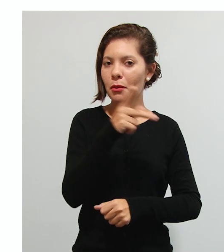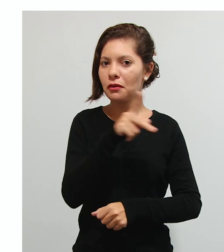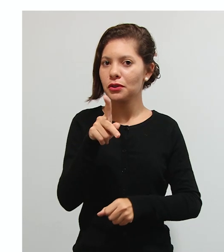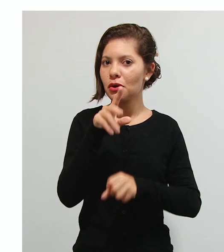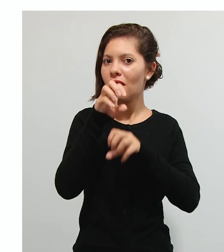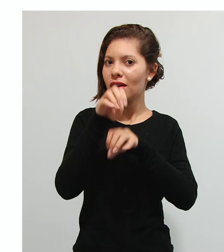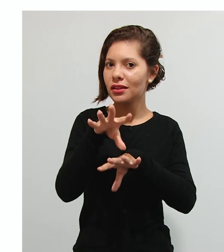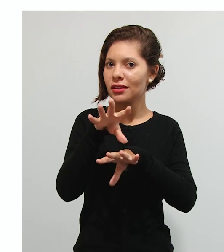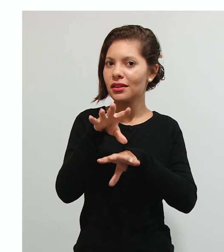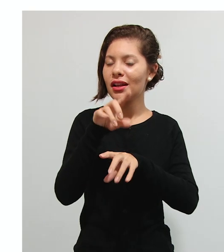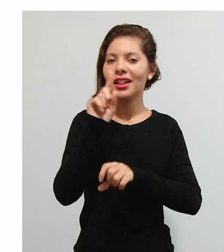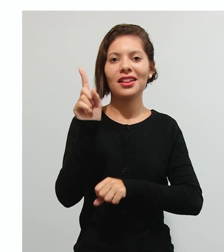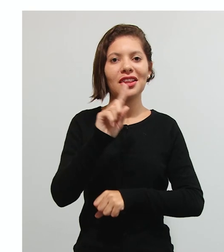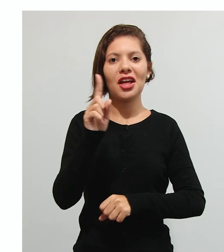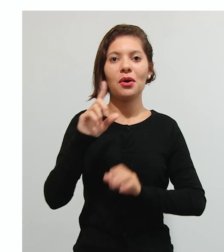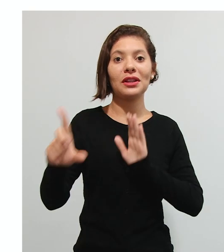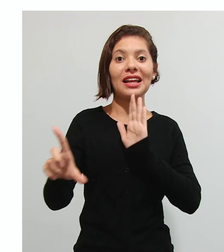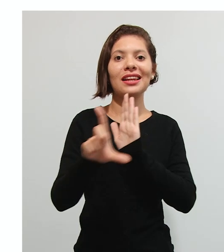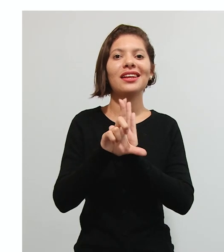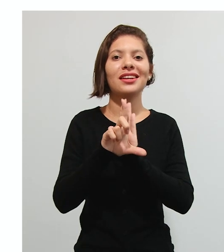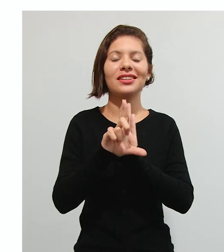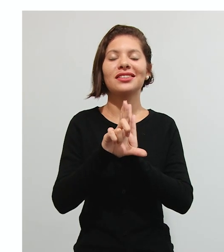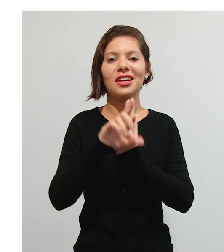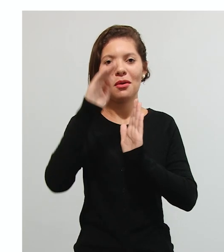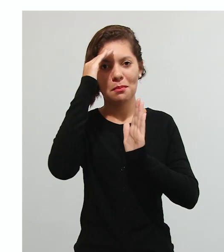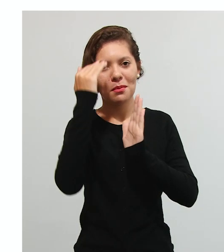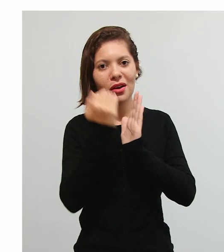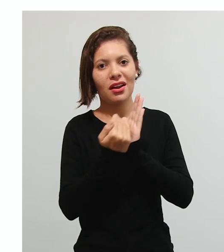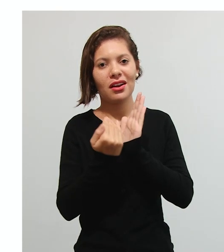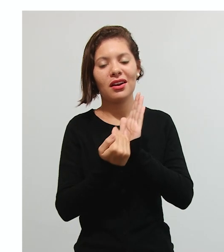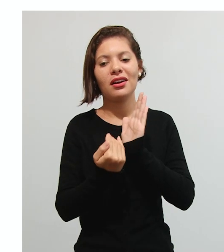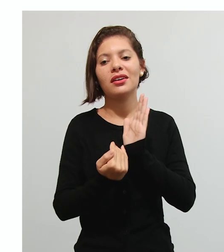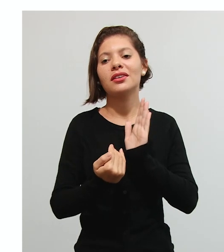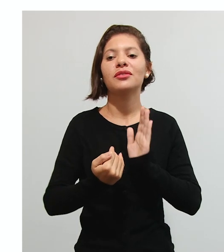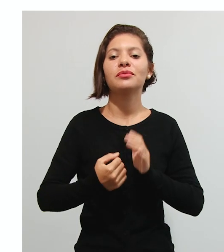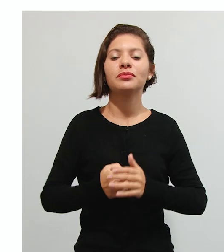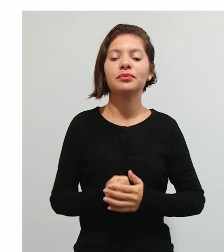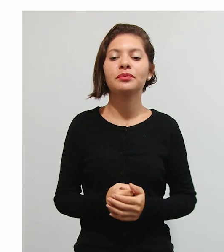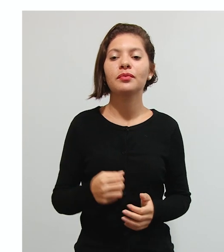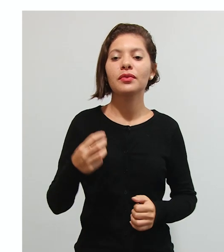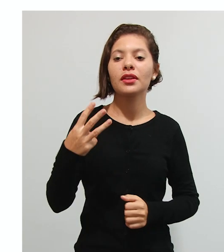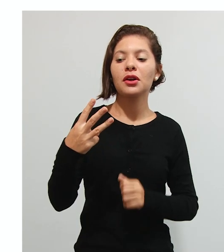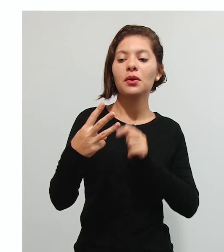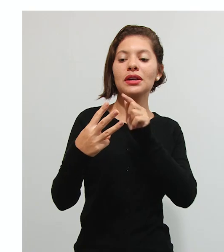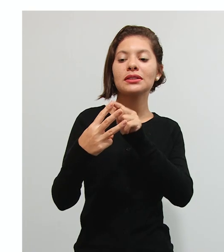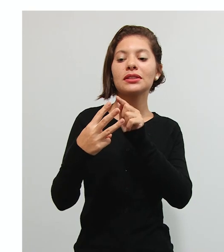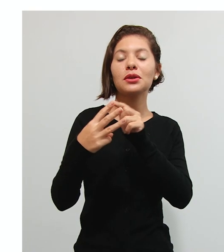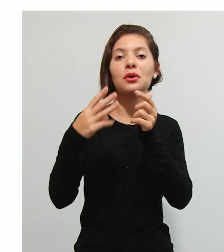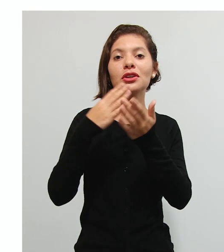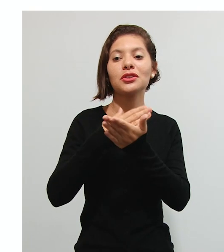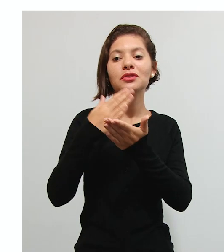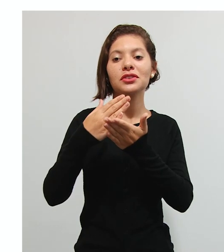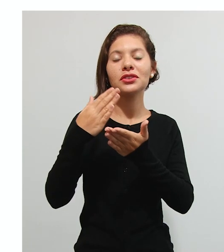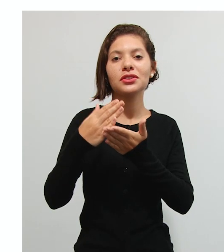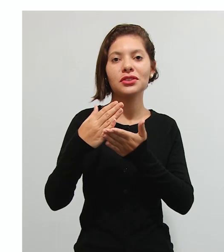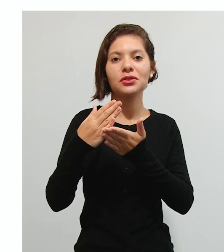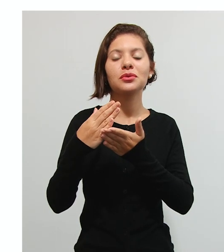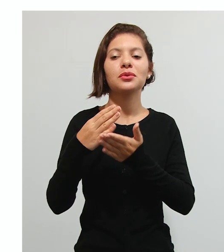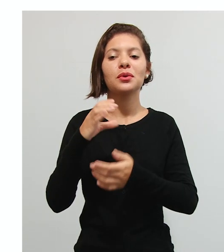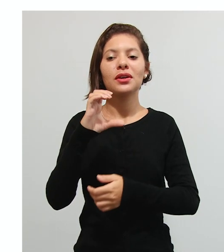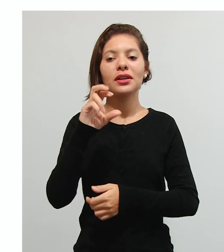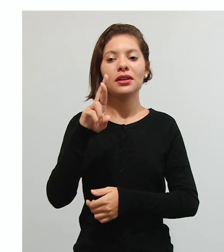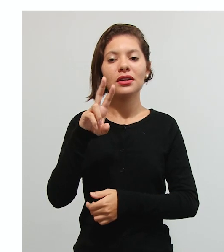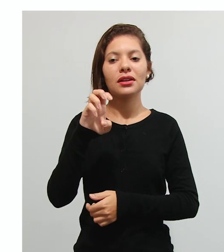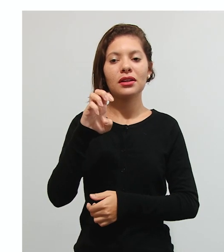fomos nós, professores, né? Dentro da legislação é dividido em quê? Em creche e pré-escola. Então, na creche, nós